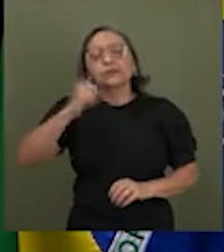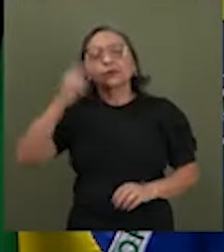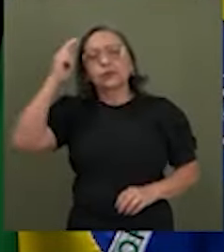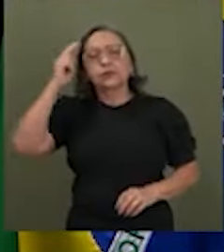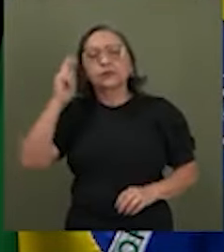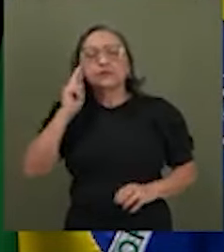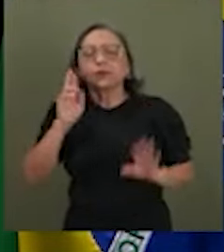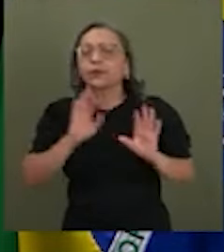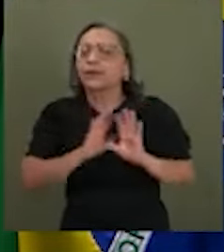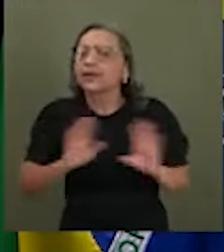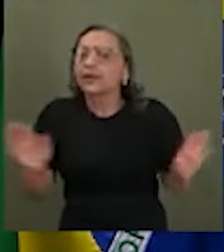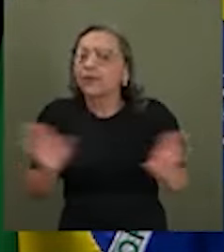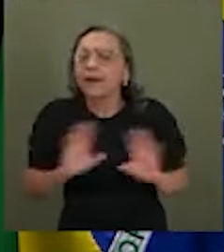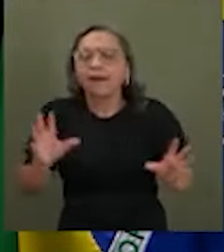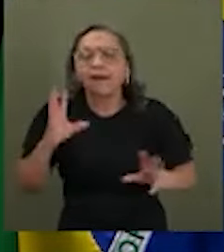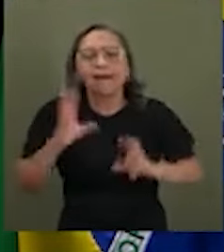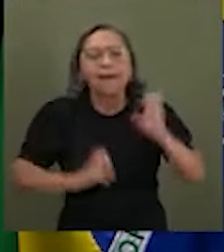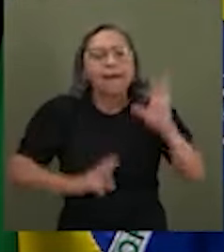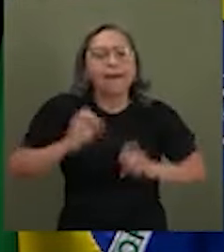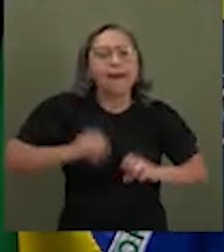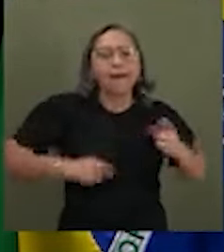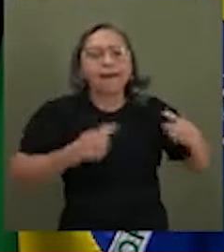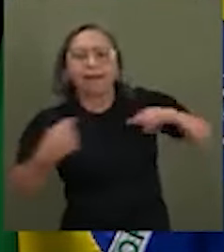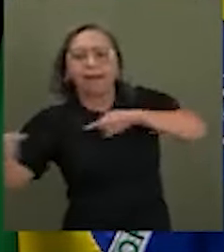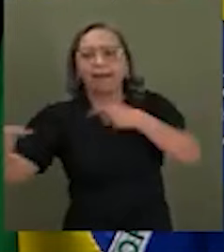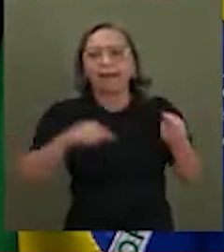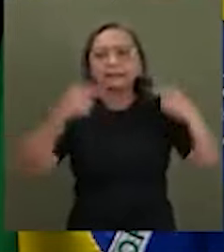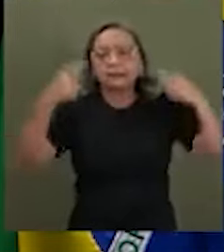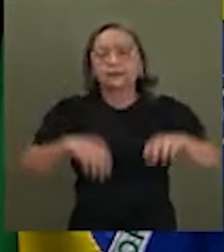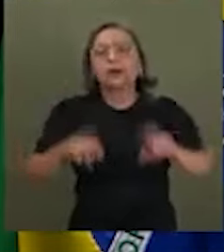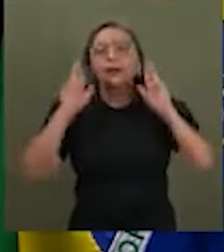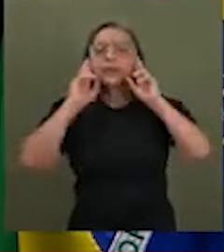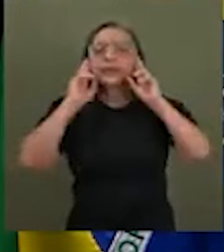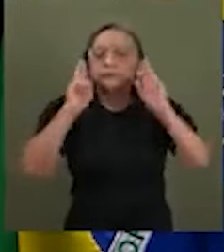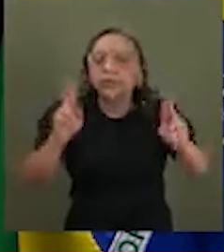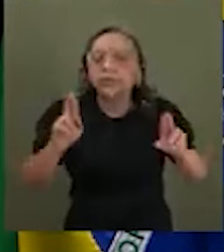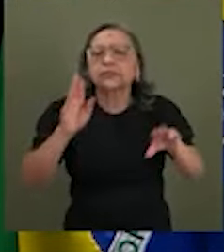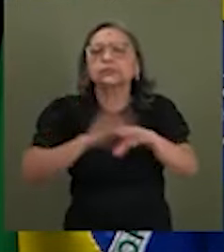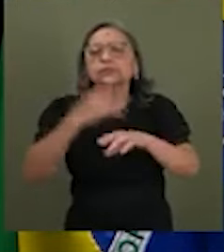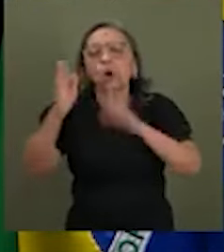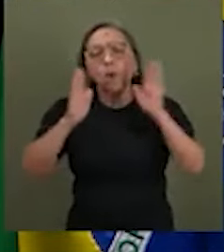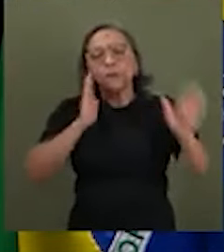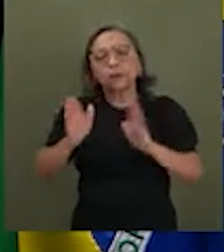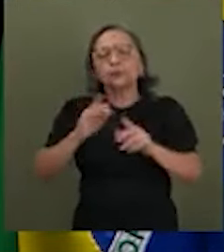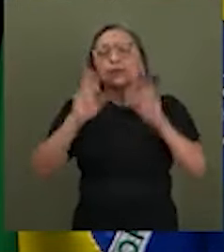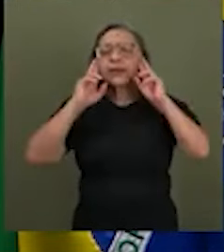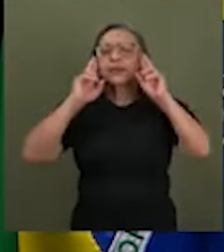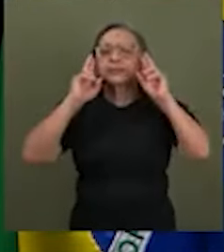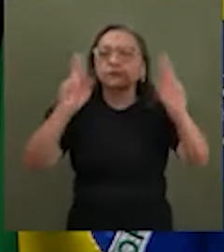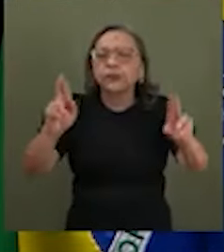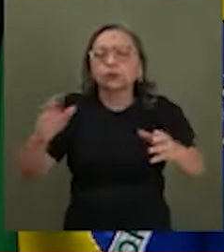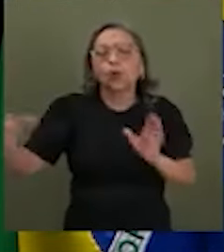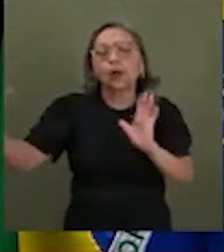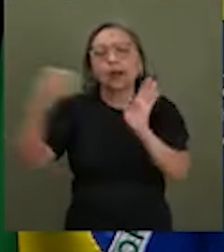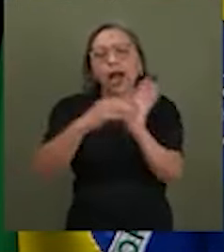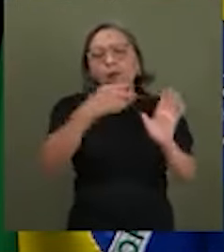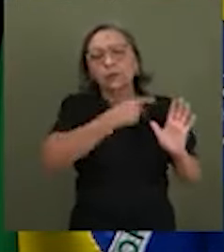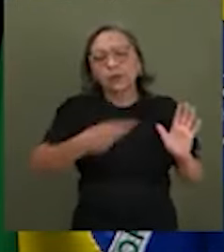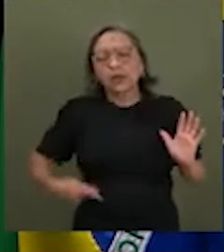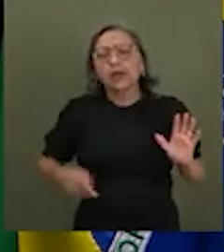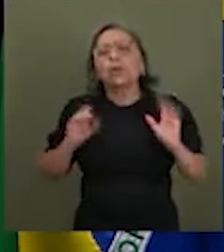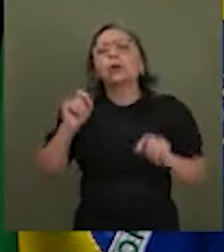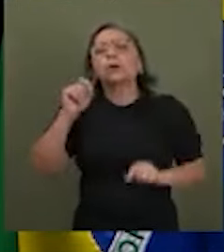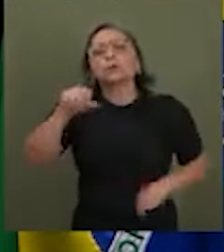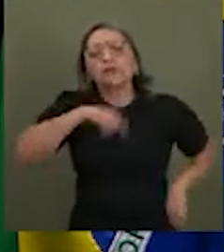é uma briga, uma disputa de espaço. Respeito o seu mandato, respeito a sua presidência, mas o que que o